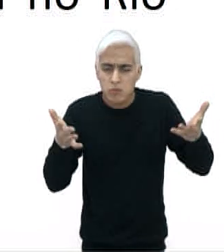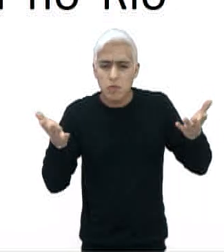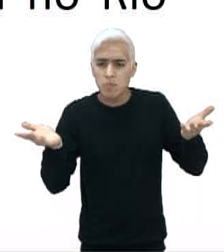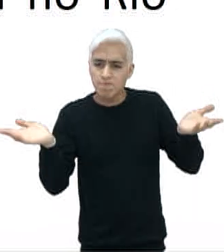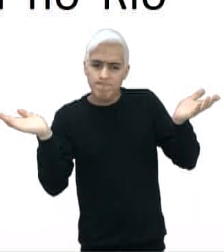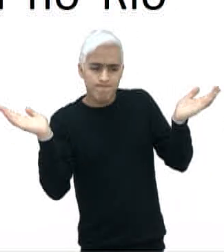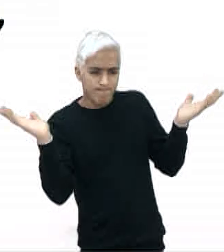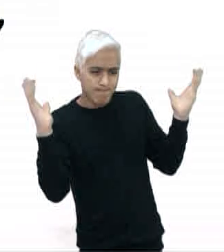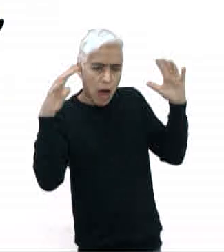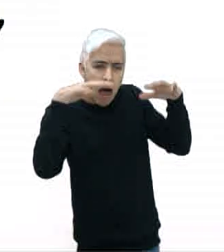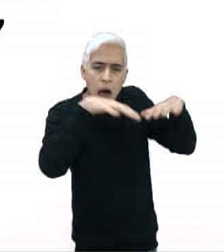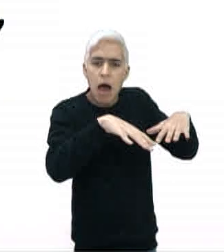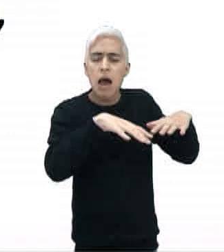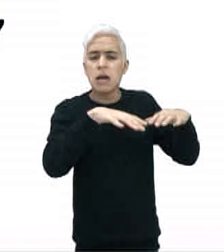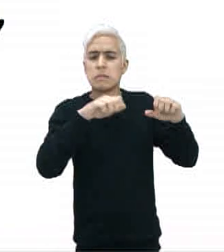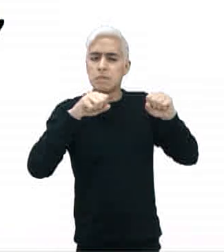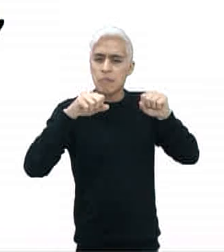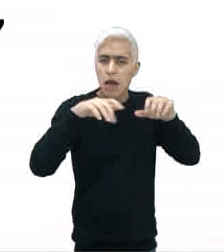inclusão do